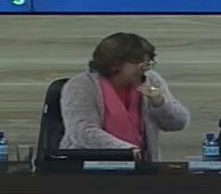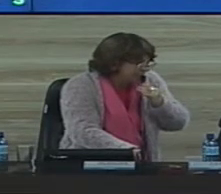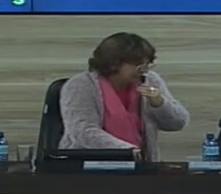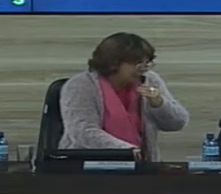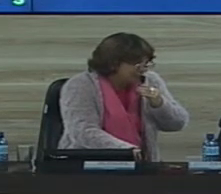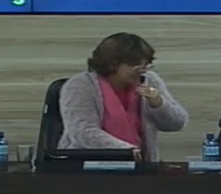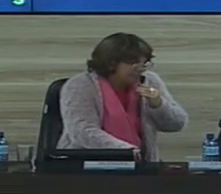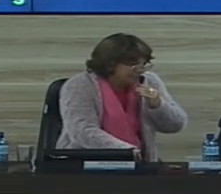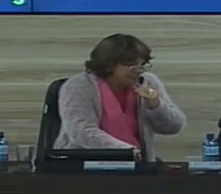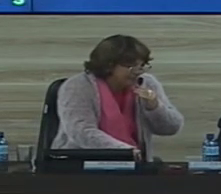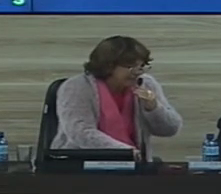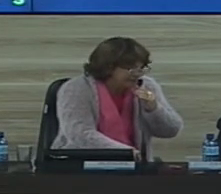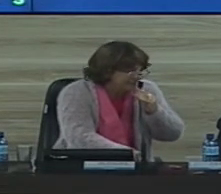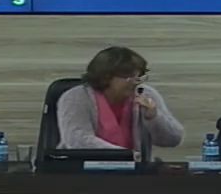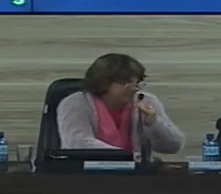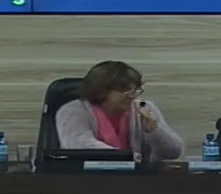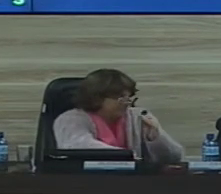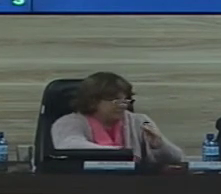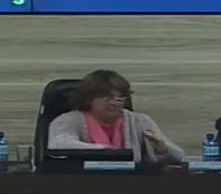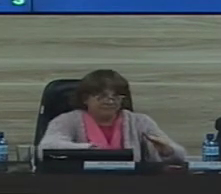ingressando nessa comissão